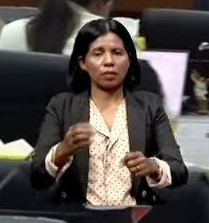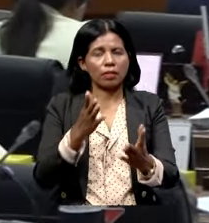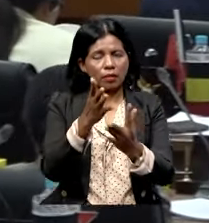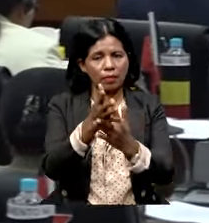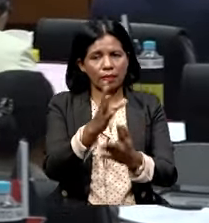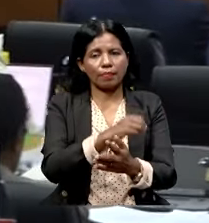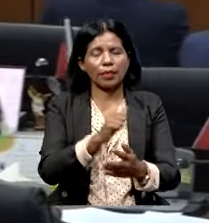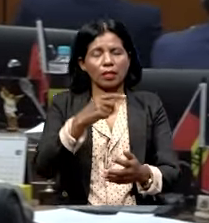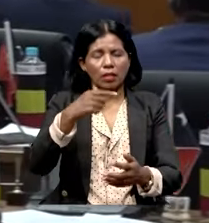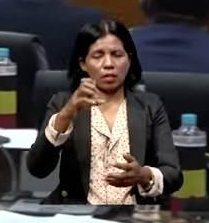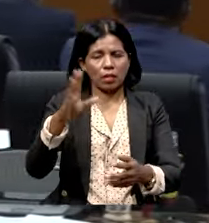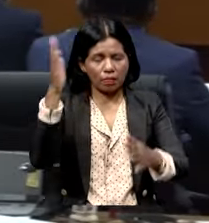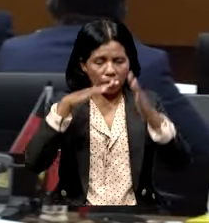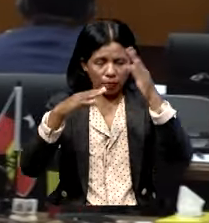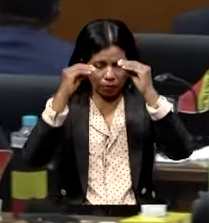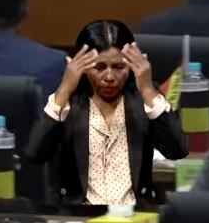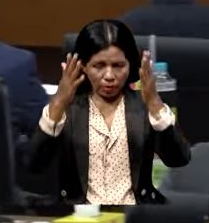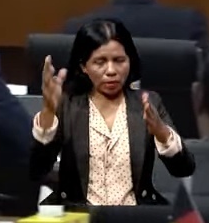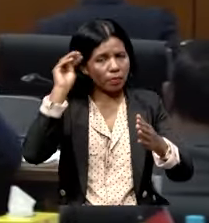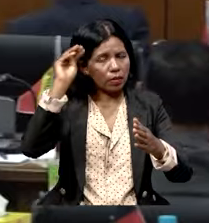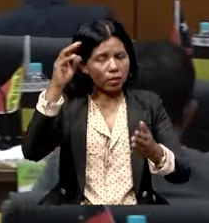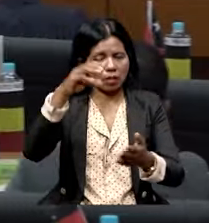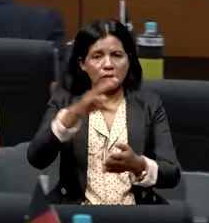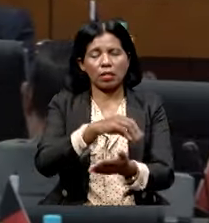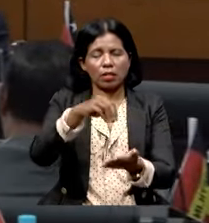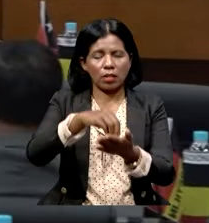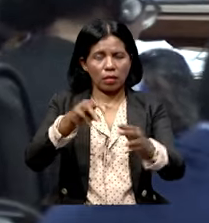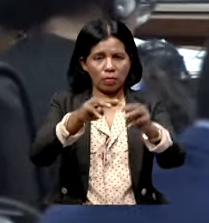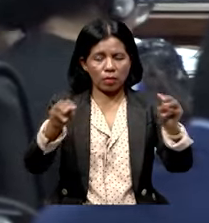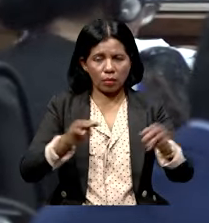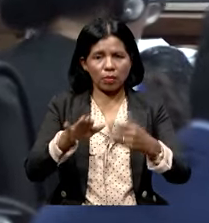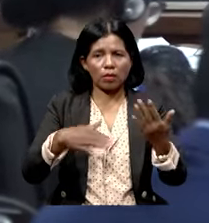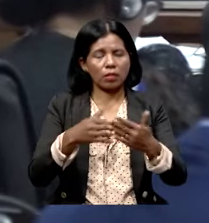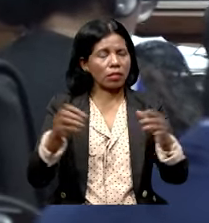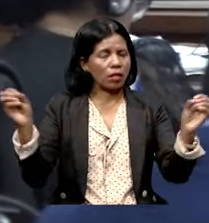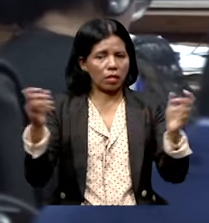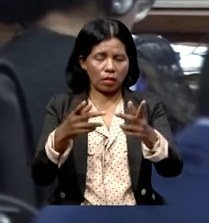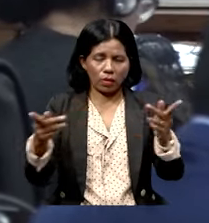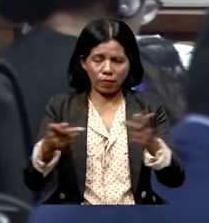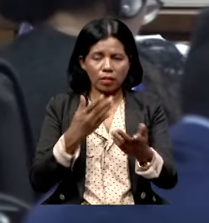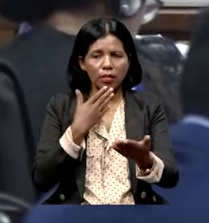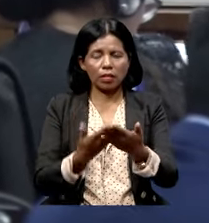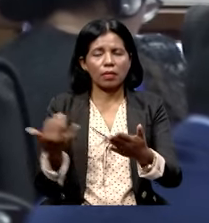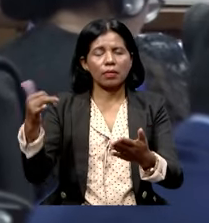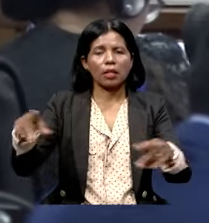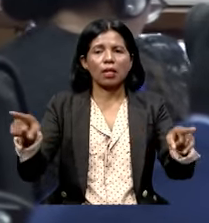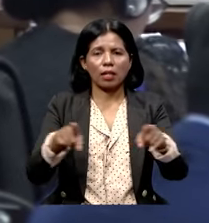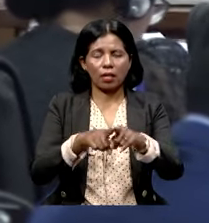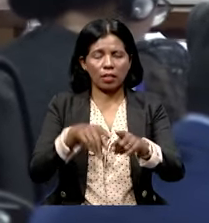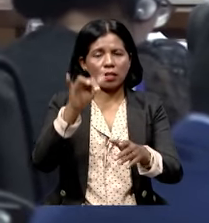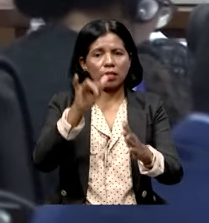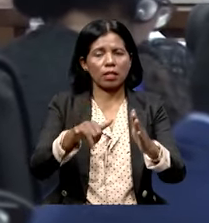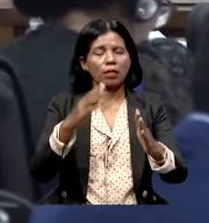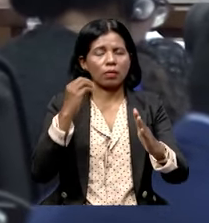Tuira Angelina, problema professores, né, bem Ministério da Educação coloca em município Sira Maclaia condição de Agbacira Anesson, ela